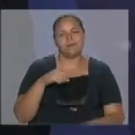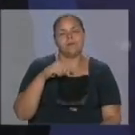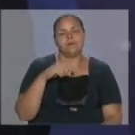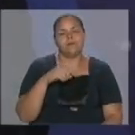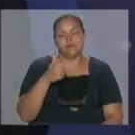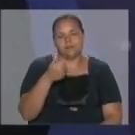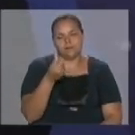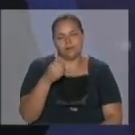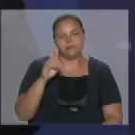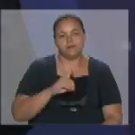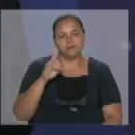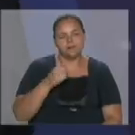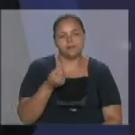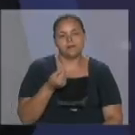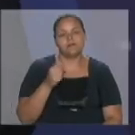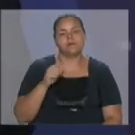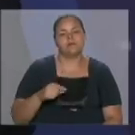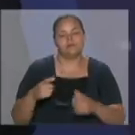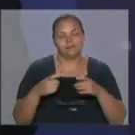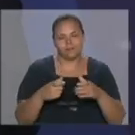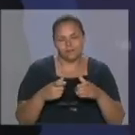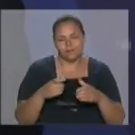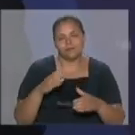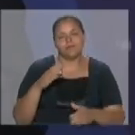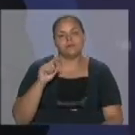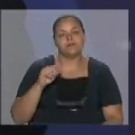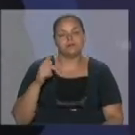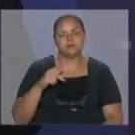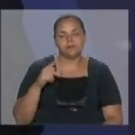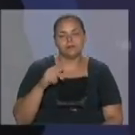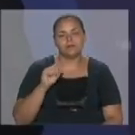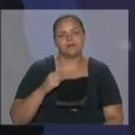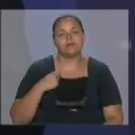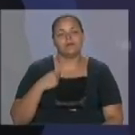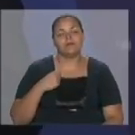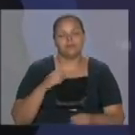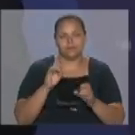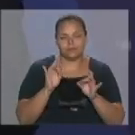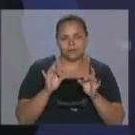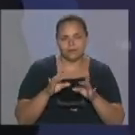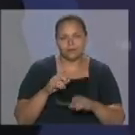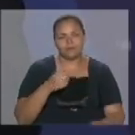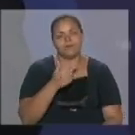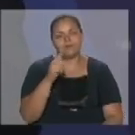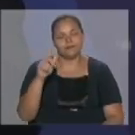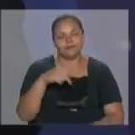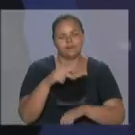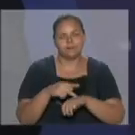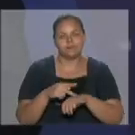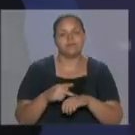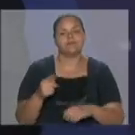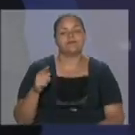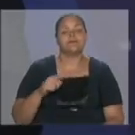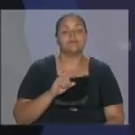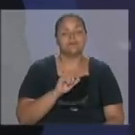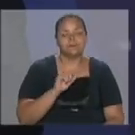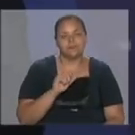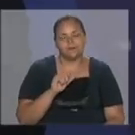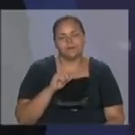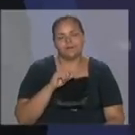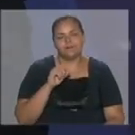quando pensa esse regime especial para importação e exportação de bens para exploração de petróleo,